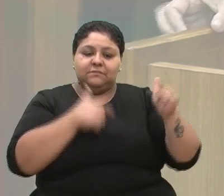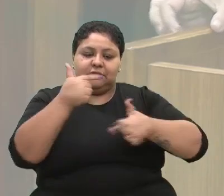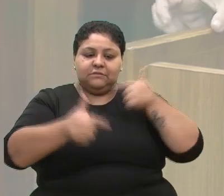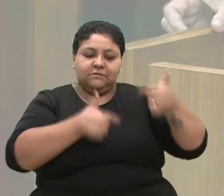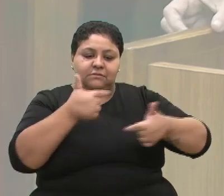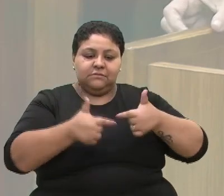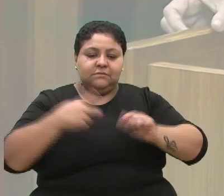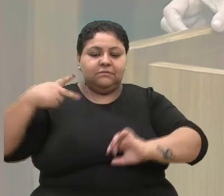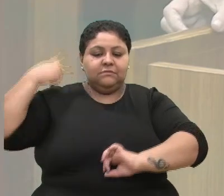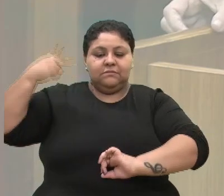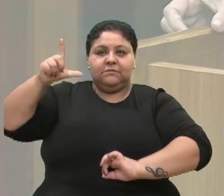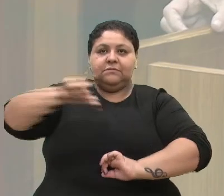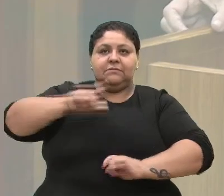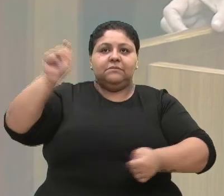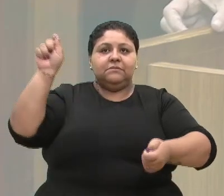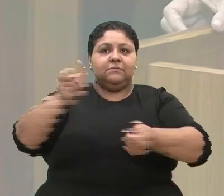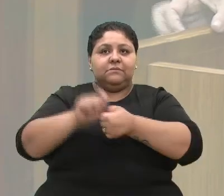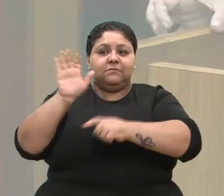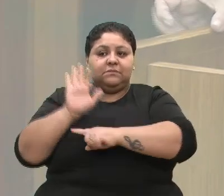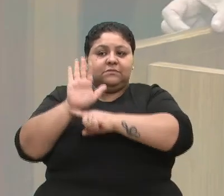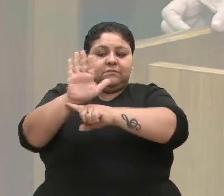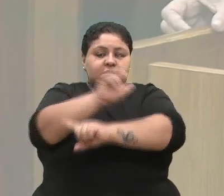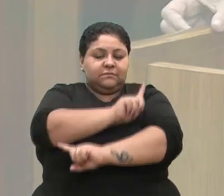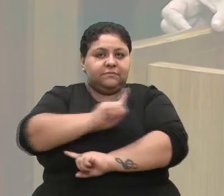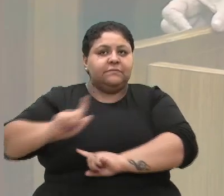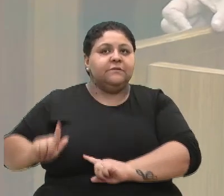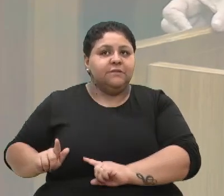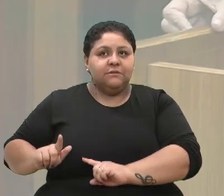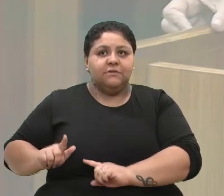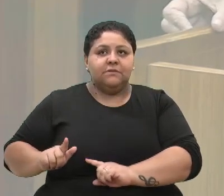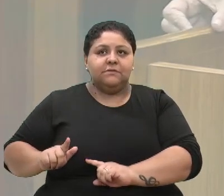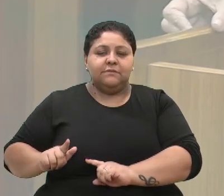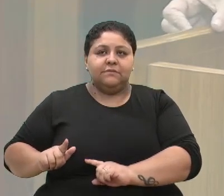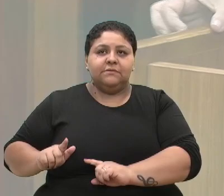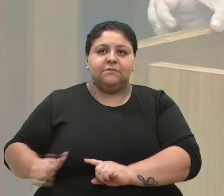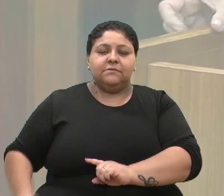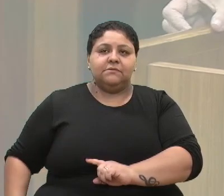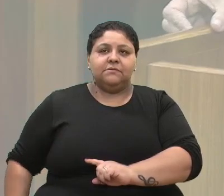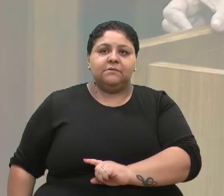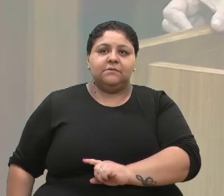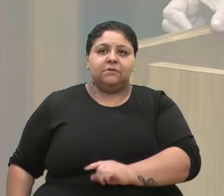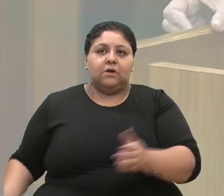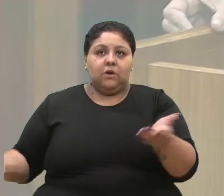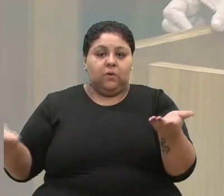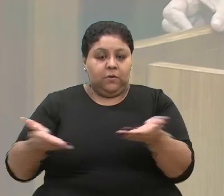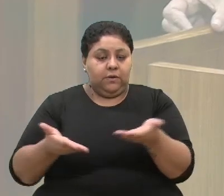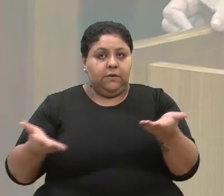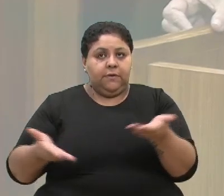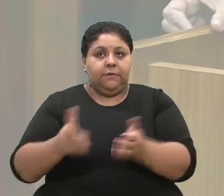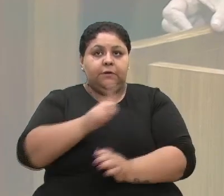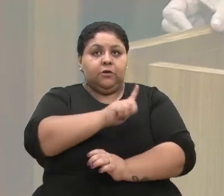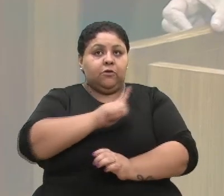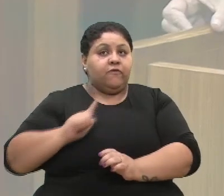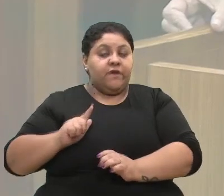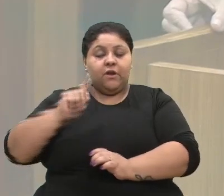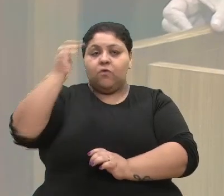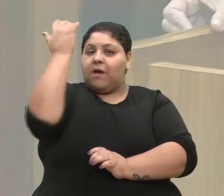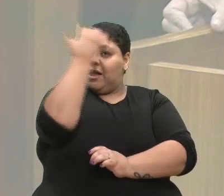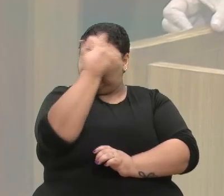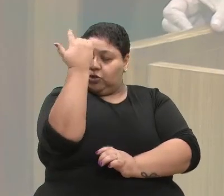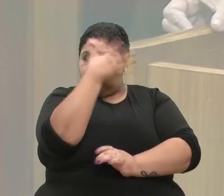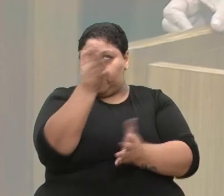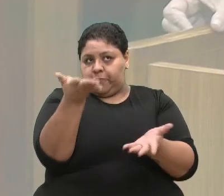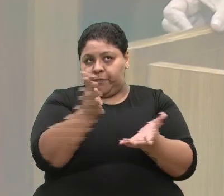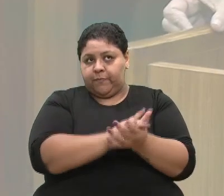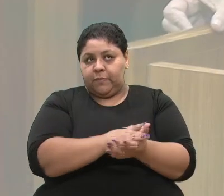que os vereadores têm feito para ajudar esse governo que está aí, o governo Adiló.